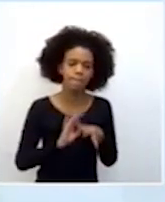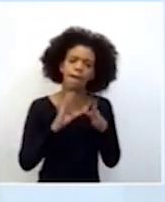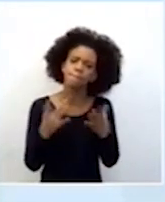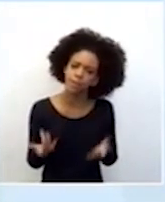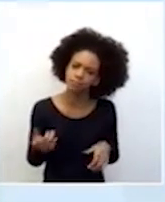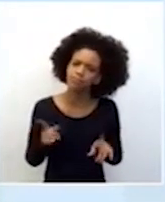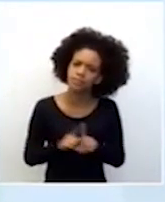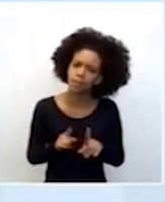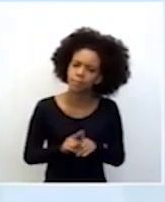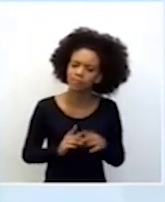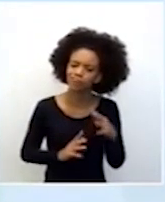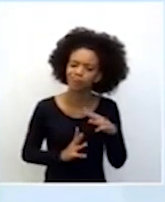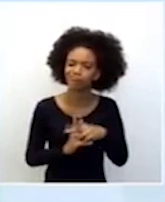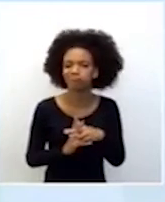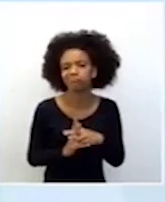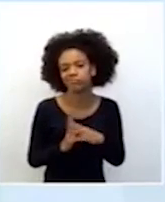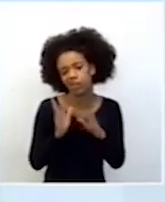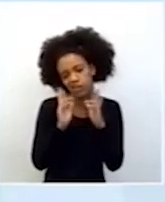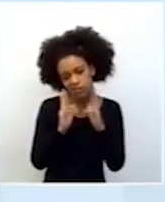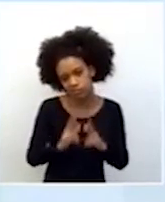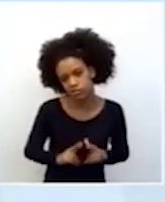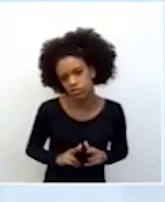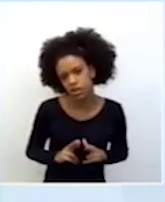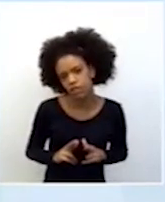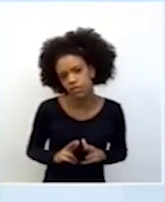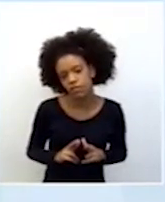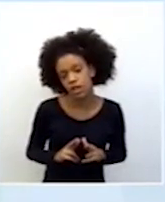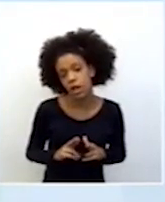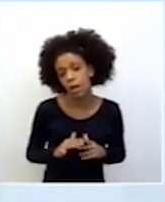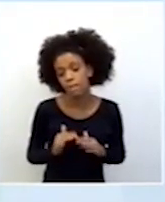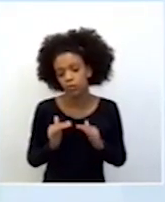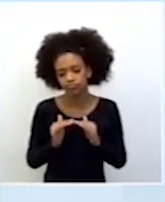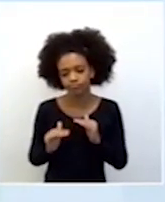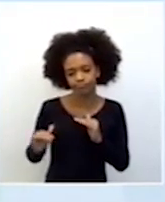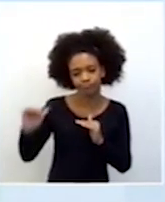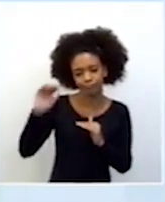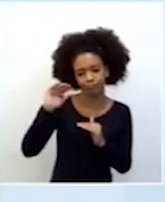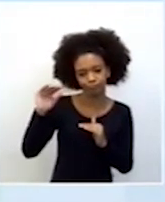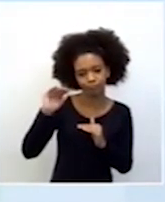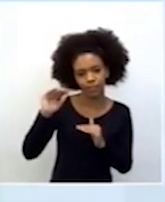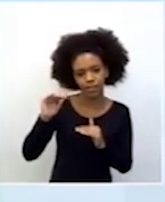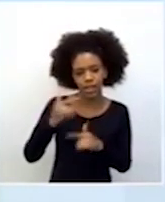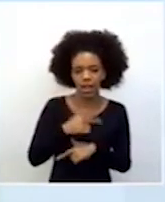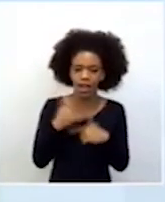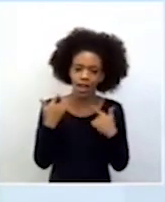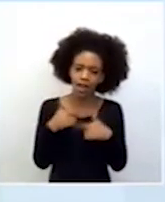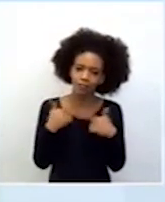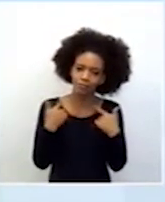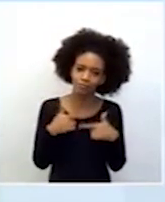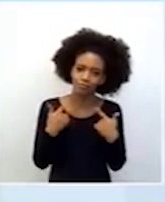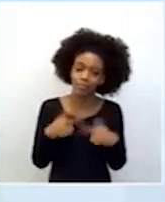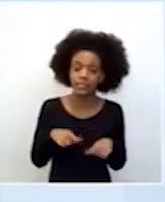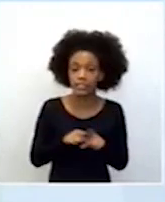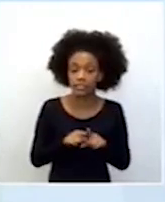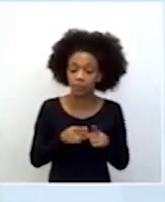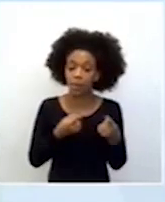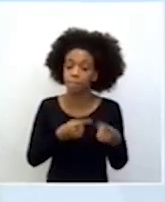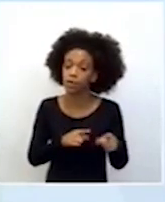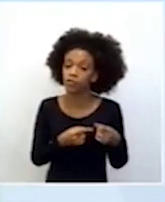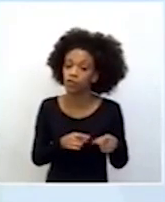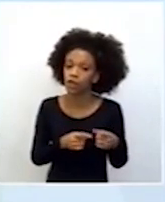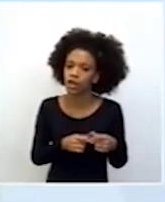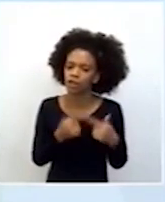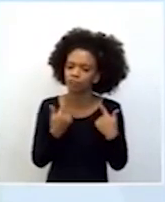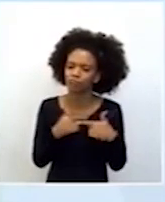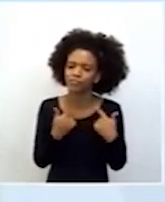tempo, os exageros são responsáveis por enaltecer o caráter cômico das charges e provocar o